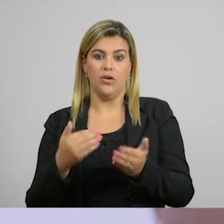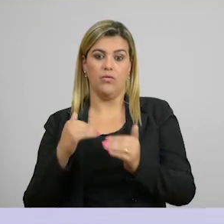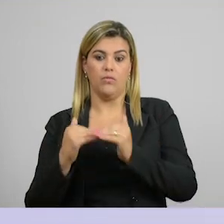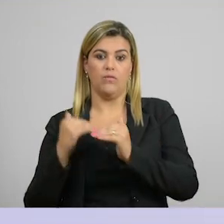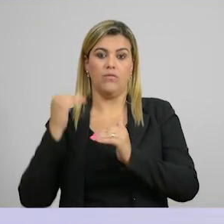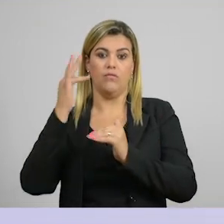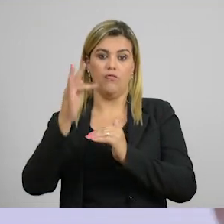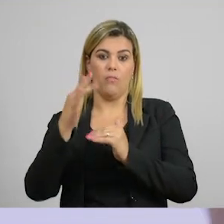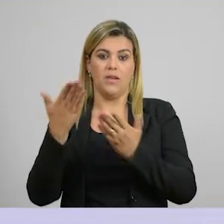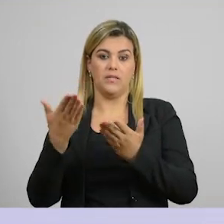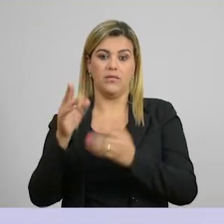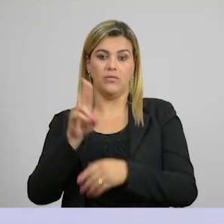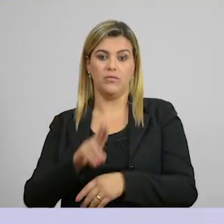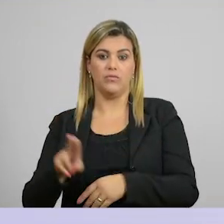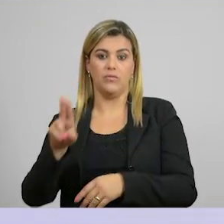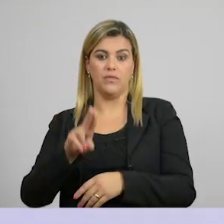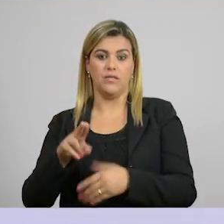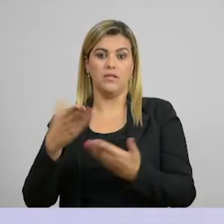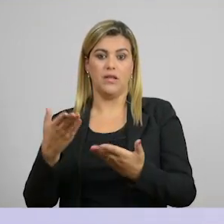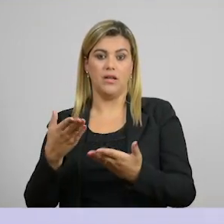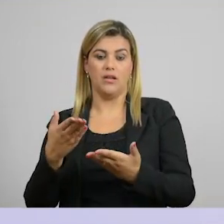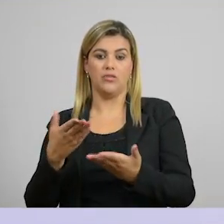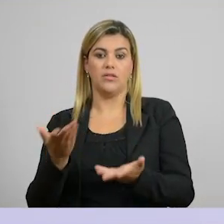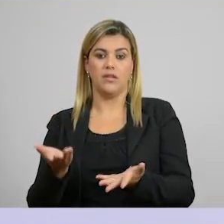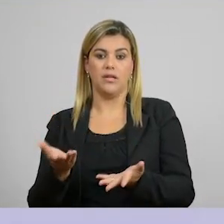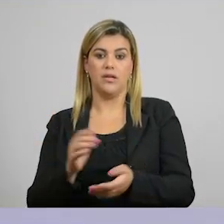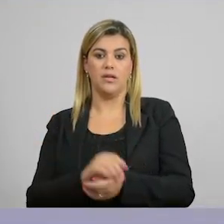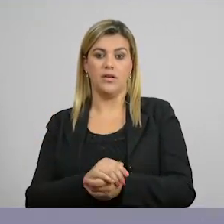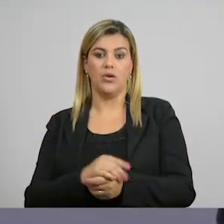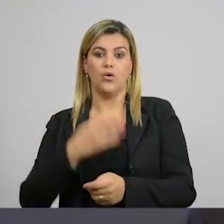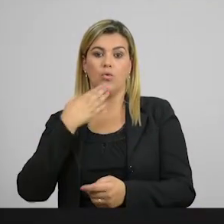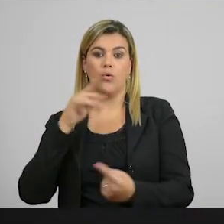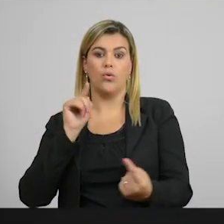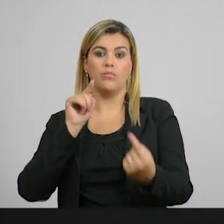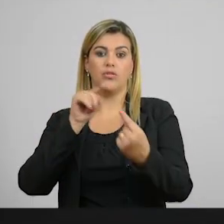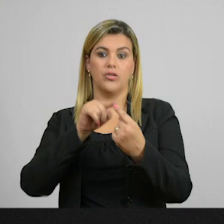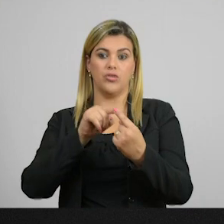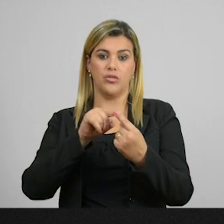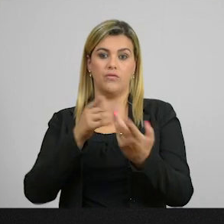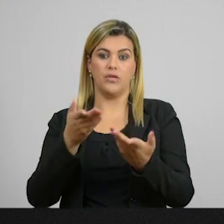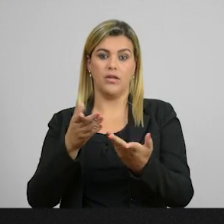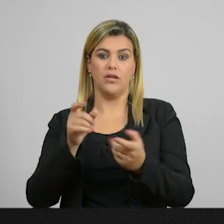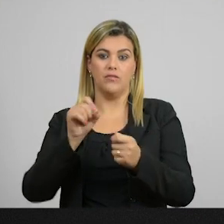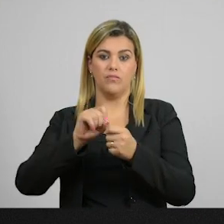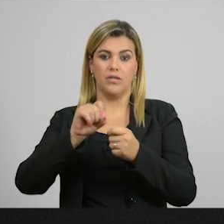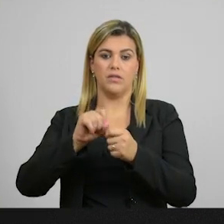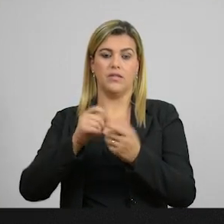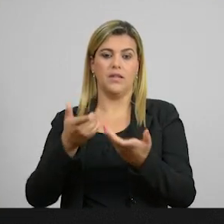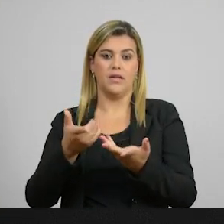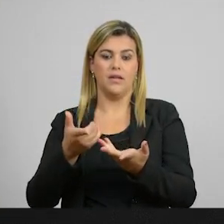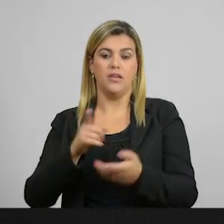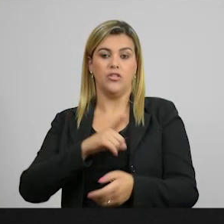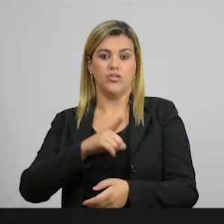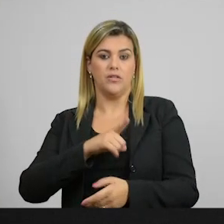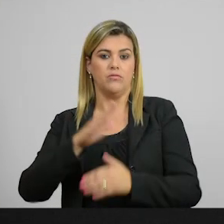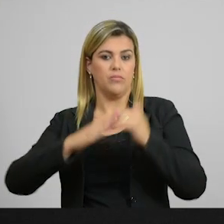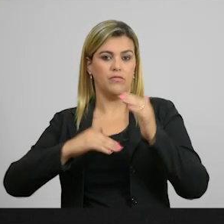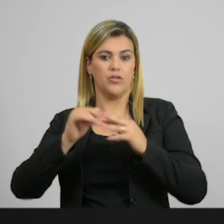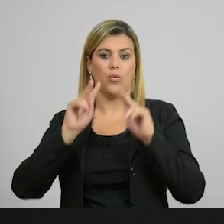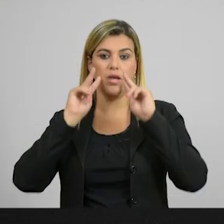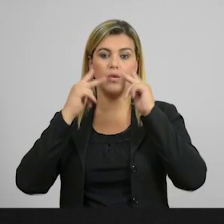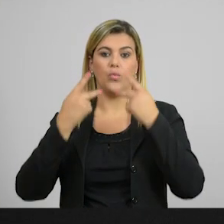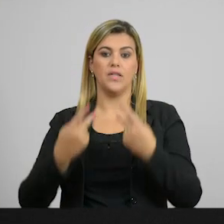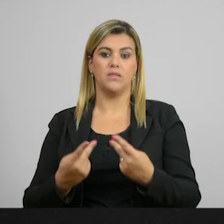coloca como nível superior, profissionais liberais e define a finalidade nossa, né, do fazer profissional, finalidade